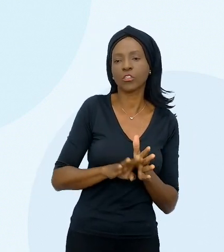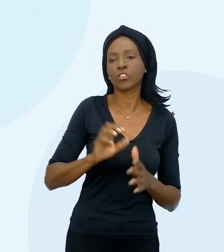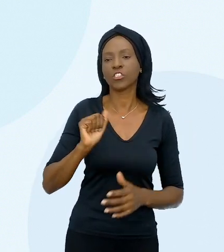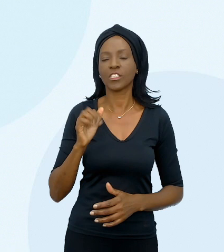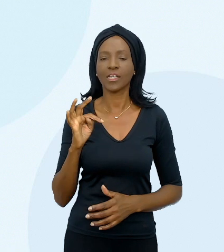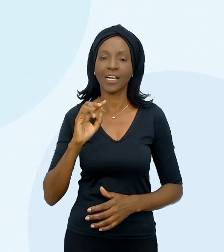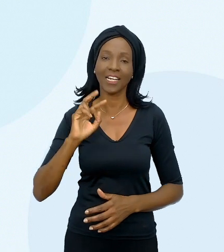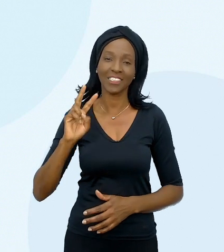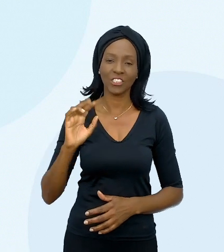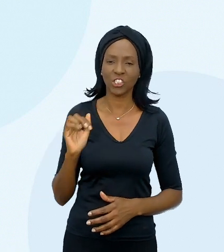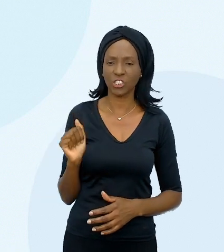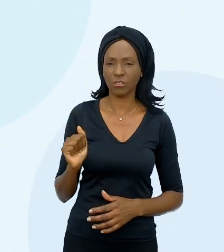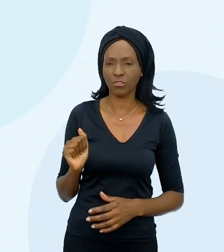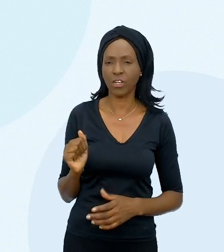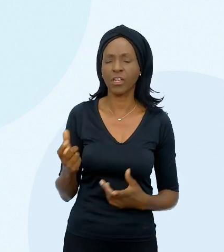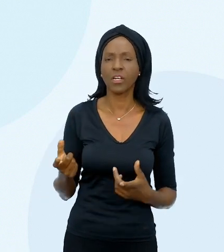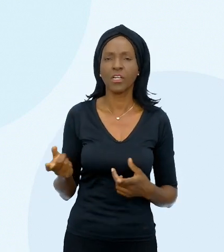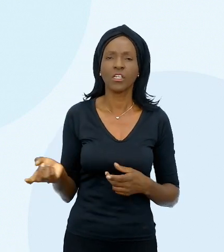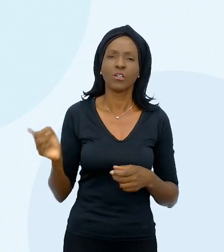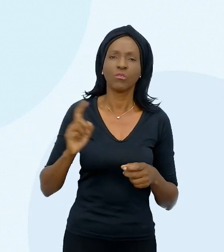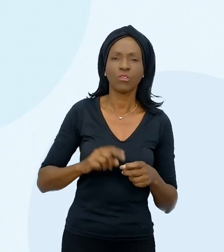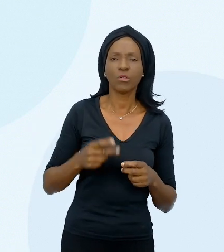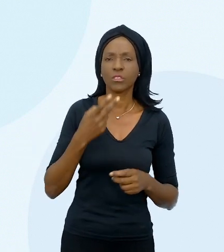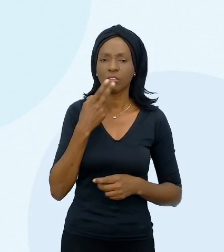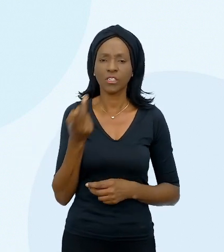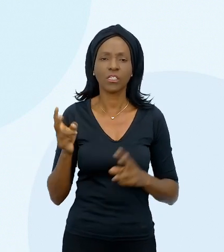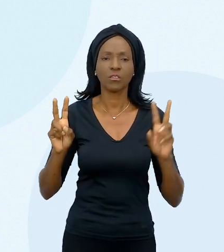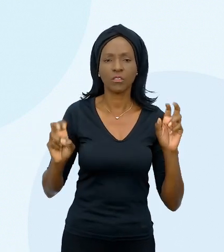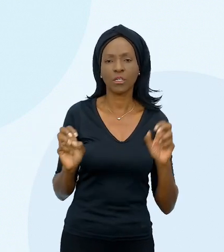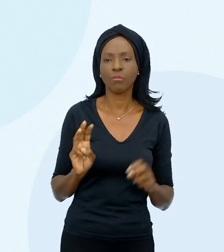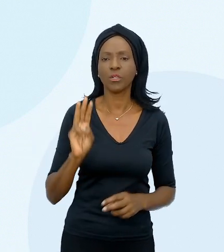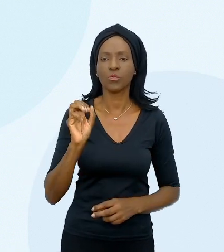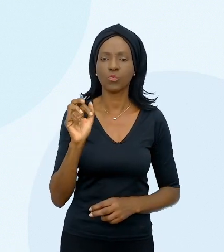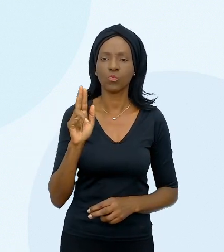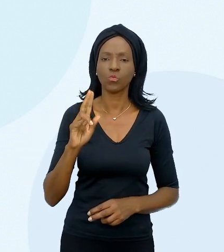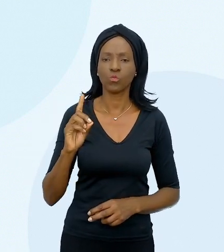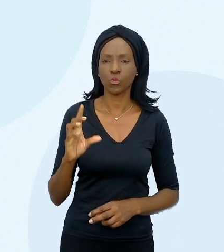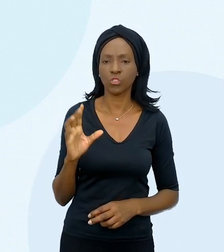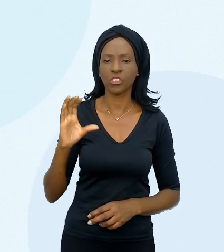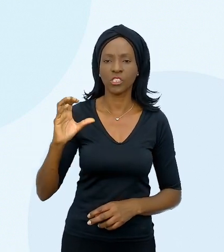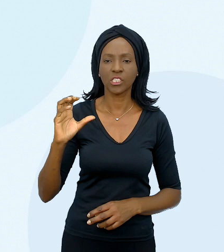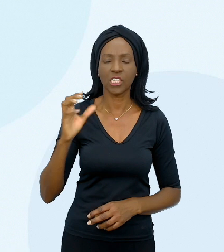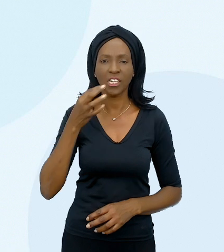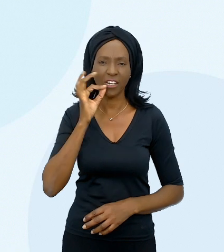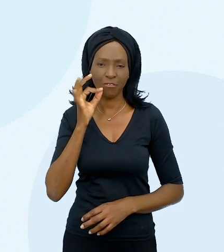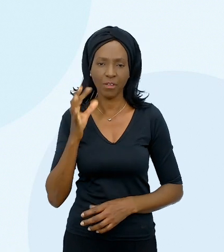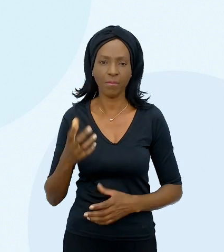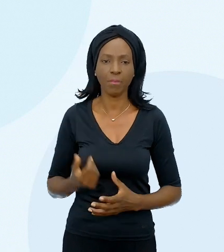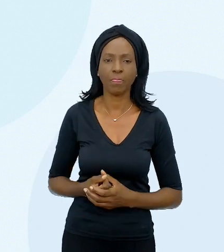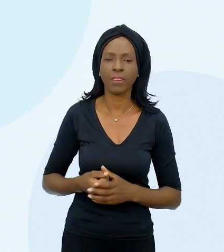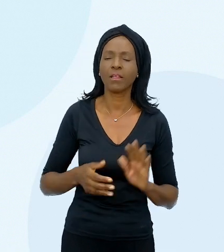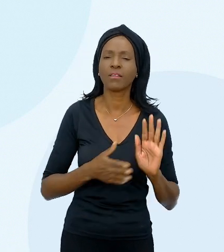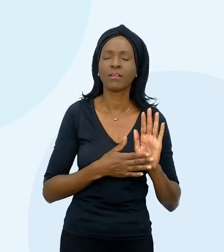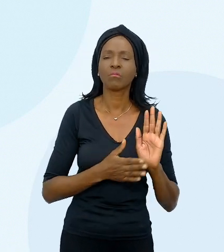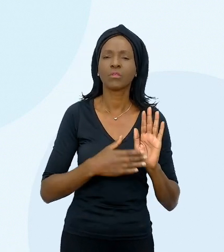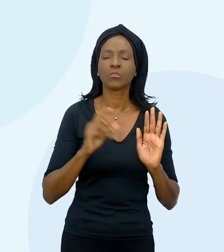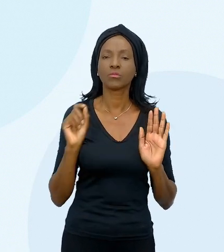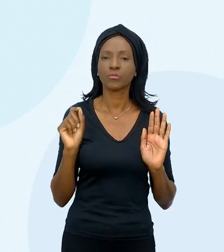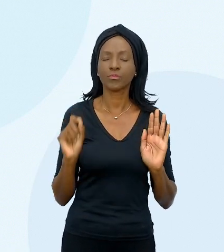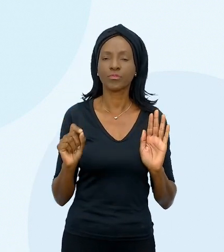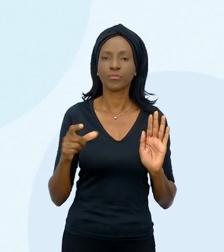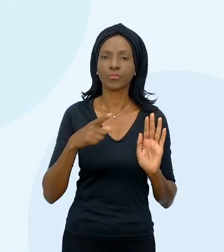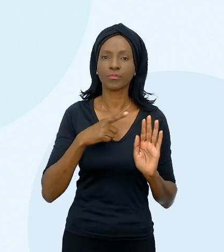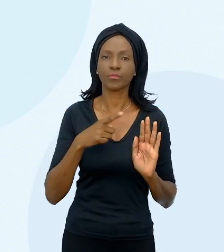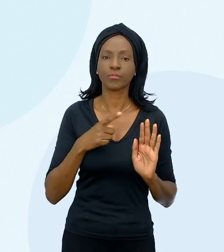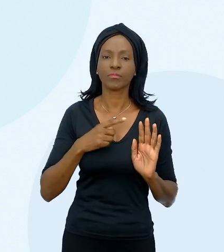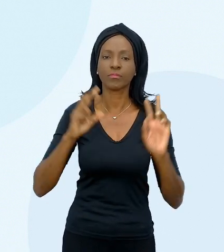sobre o Word Café. Muito bem, Jaqueline. Aí. O que nós temos então no percurso da pauta? Bom, para o percurso da nossa pauta temos